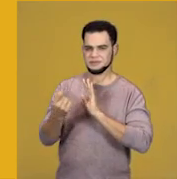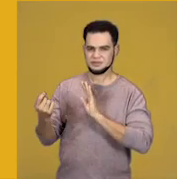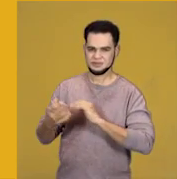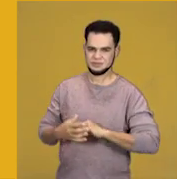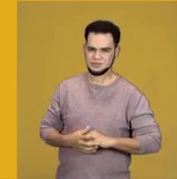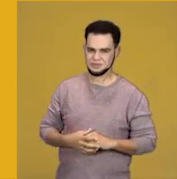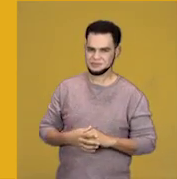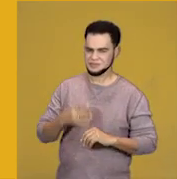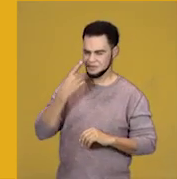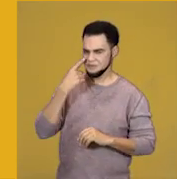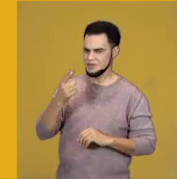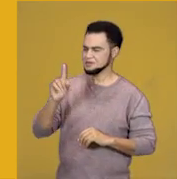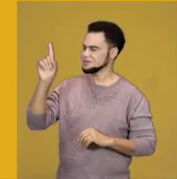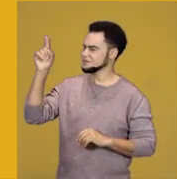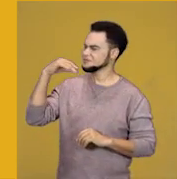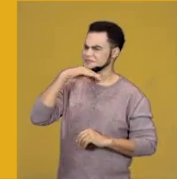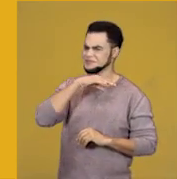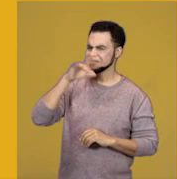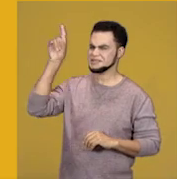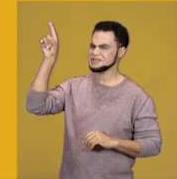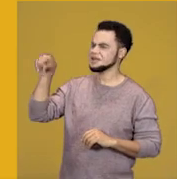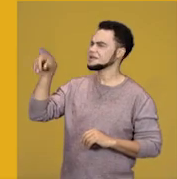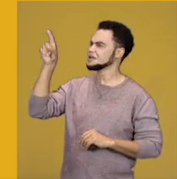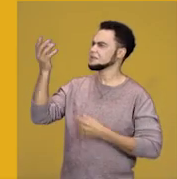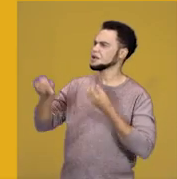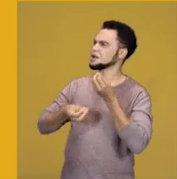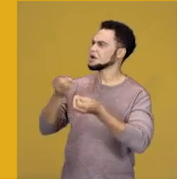Então, vejam bem, percebam bem essa estrutura.